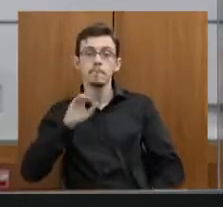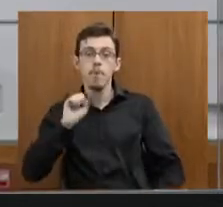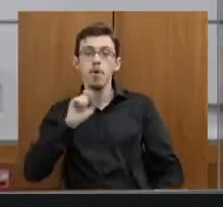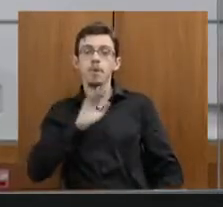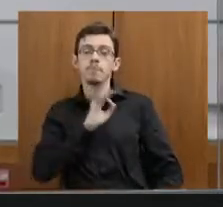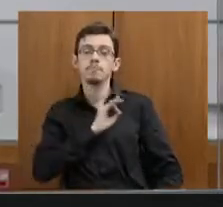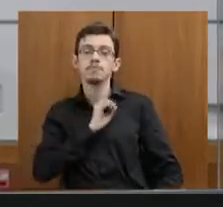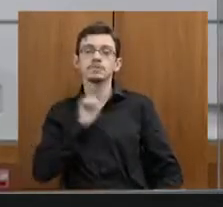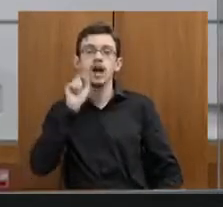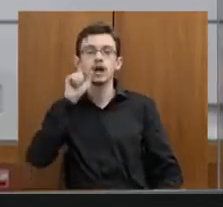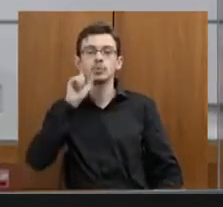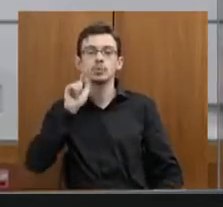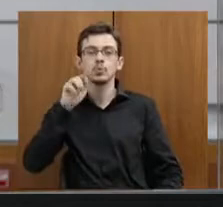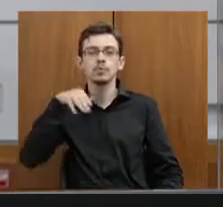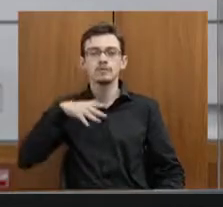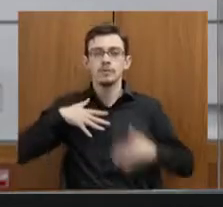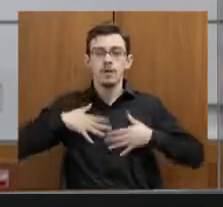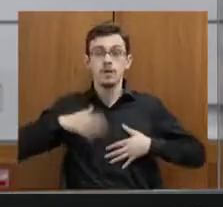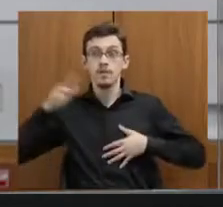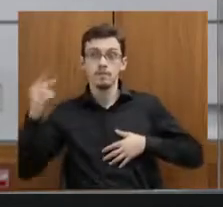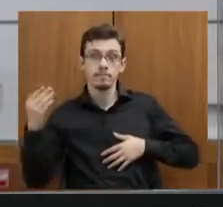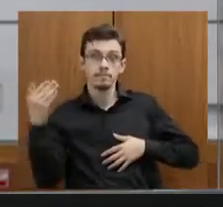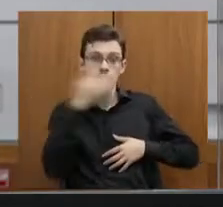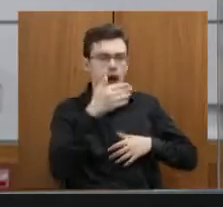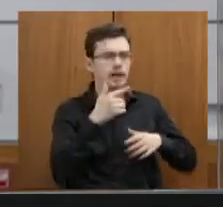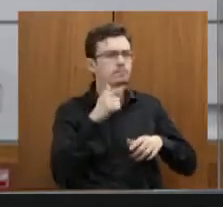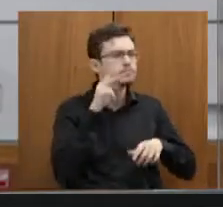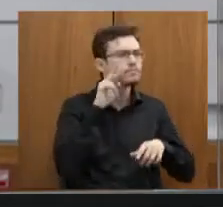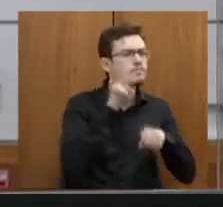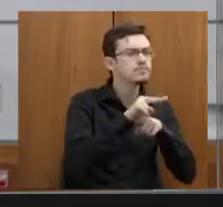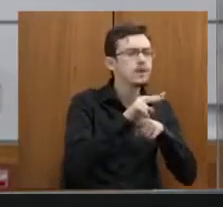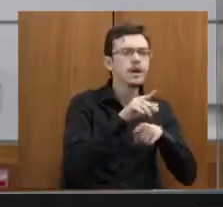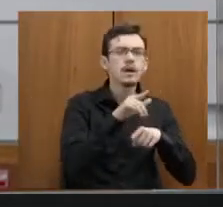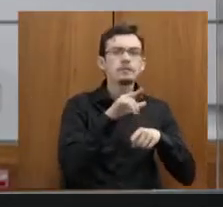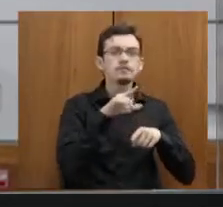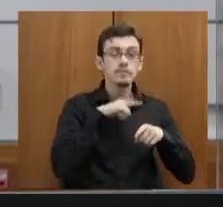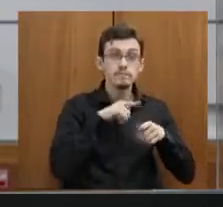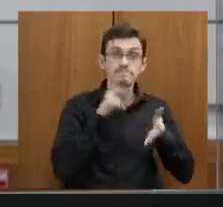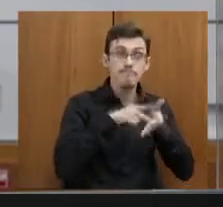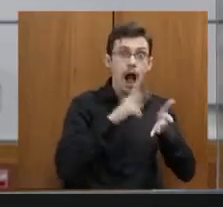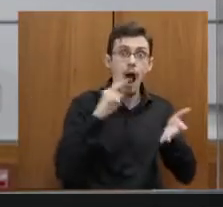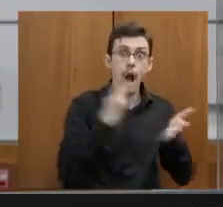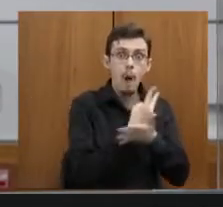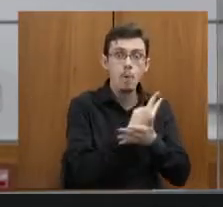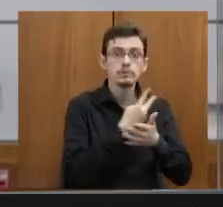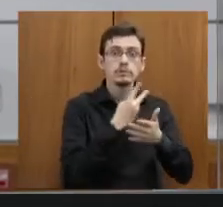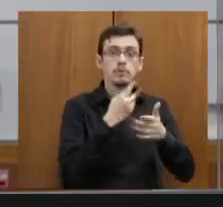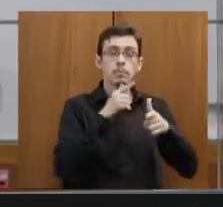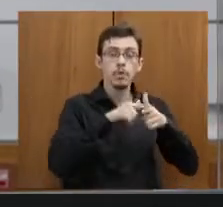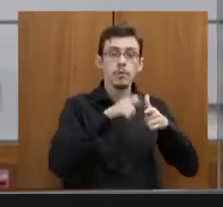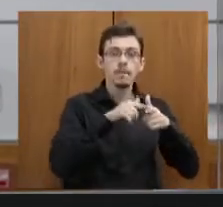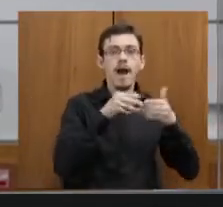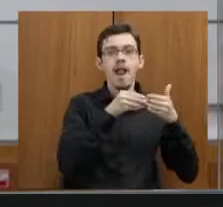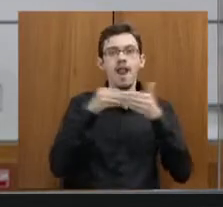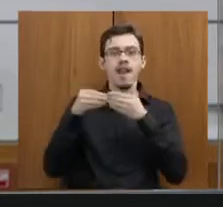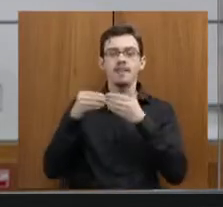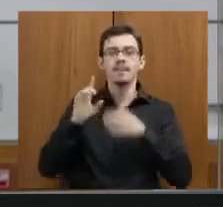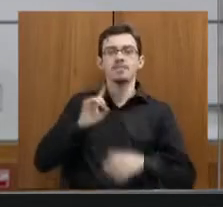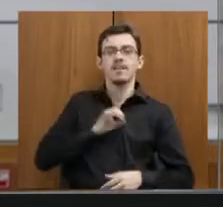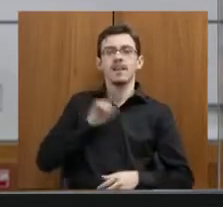e se for preciso essa denúncia encaminhada pela pela para delegacia